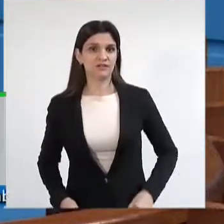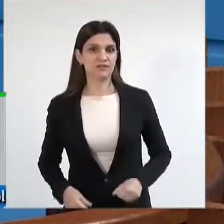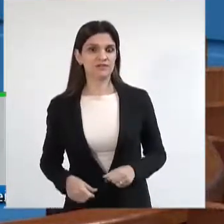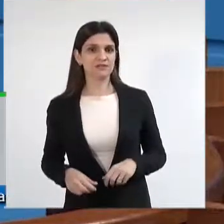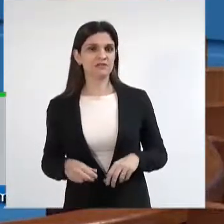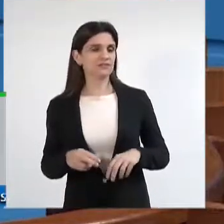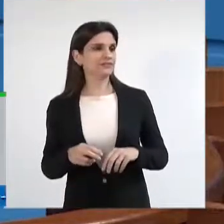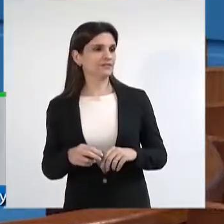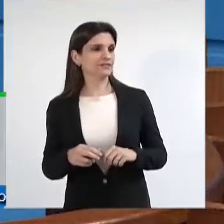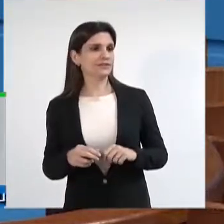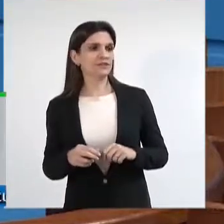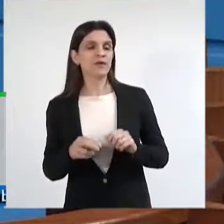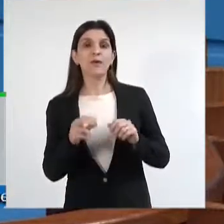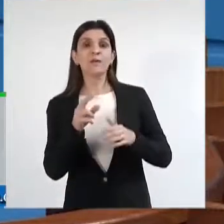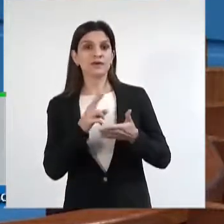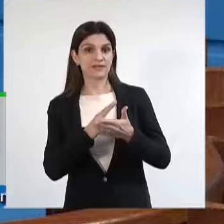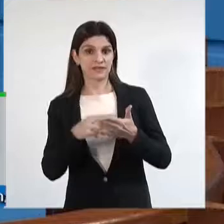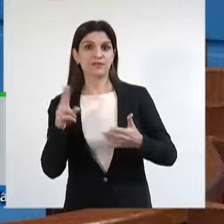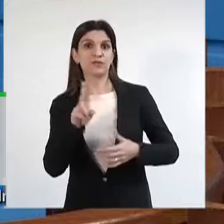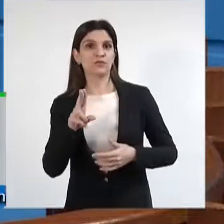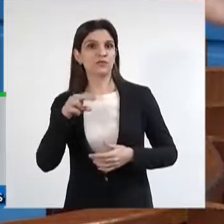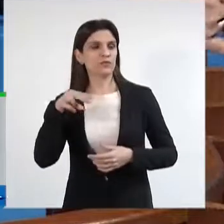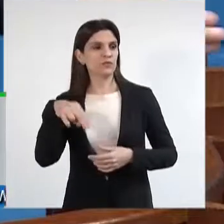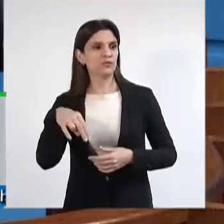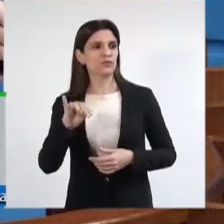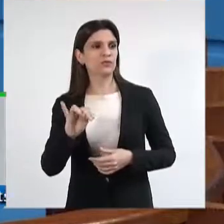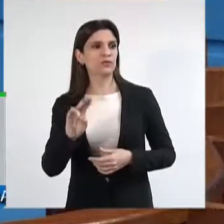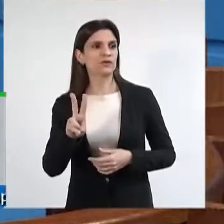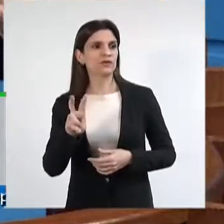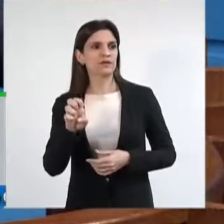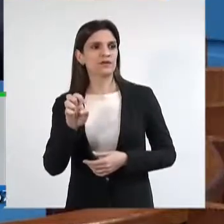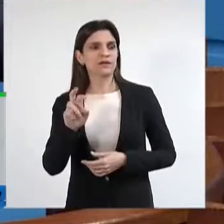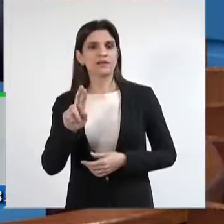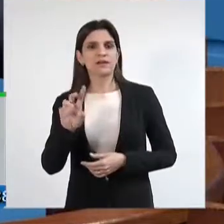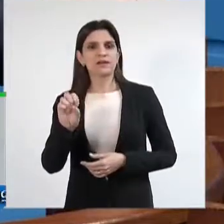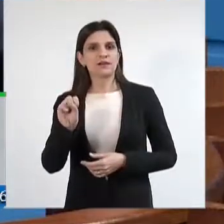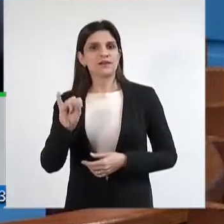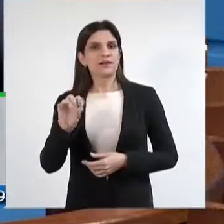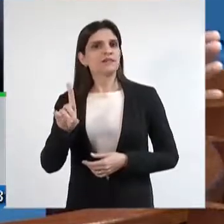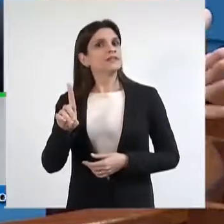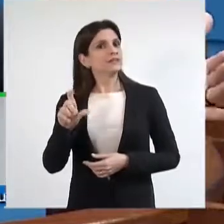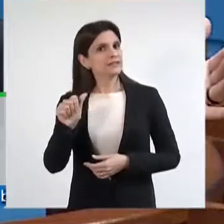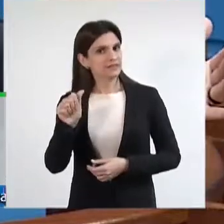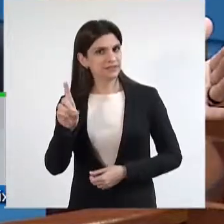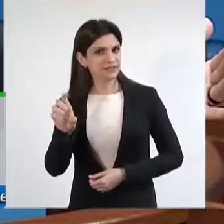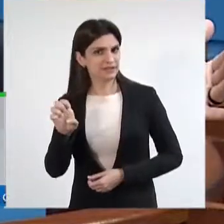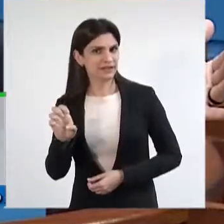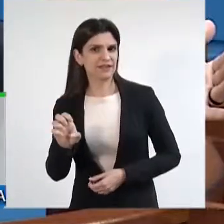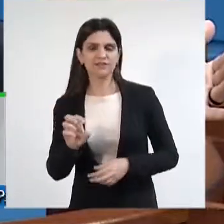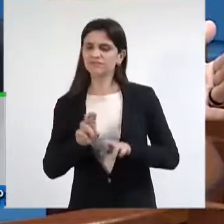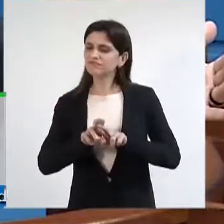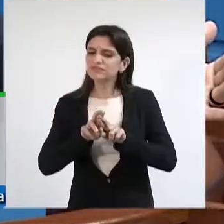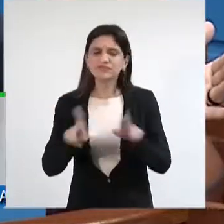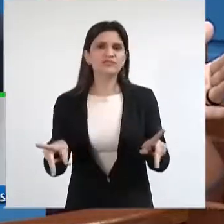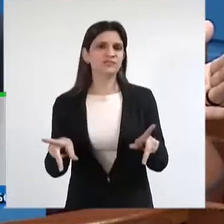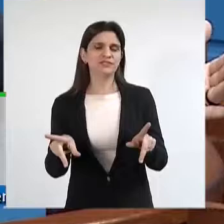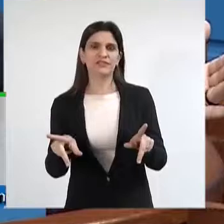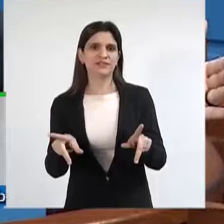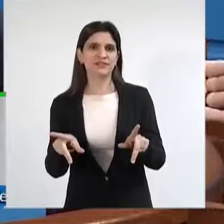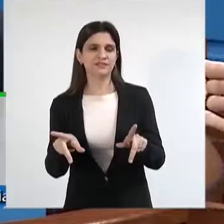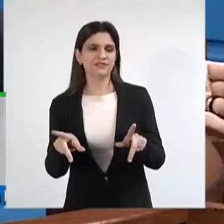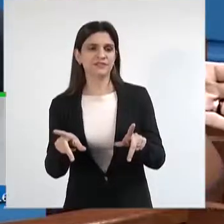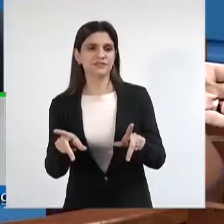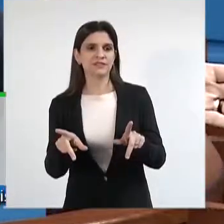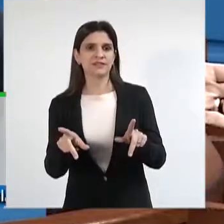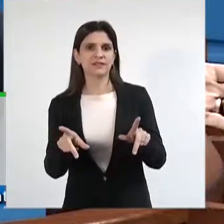aquilo para destruir a imagem da universidade brasileira, que não é isso, pelo amor de Deus, generalizar